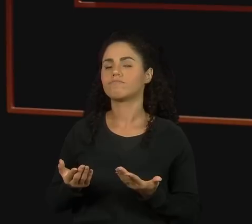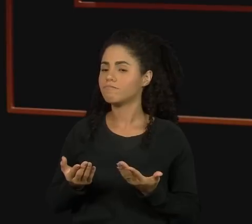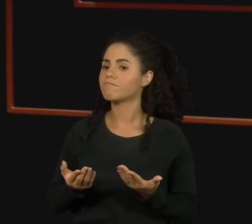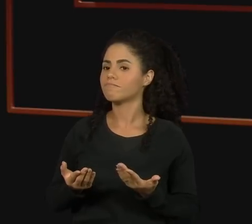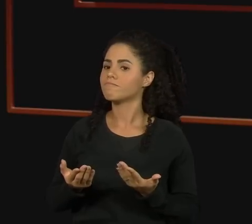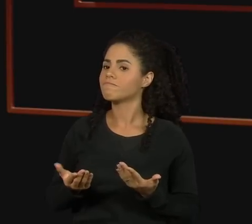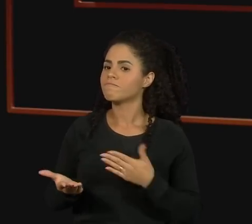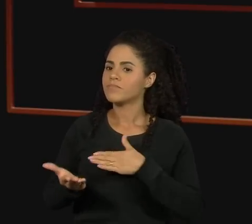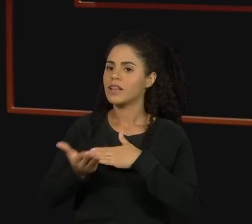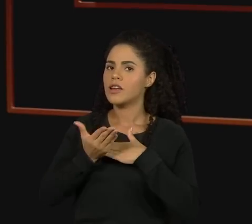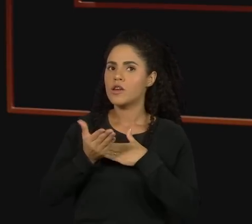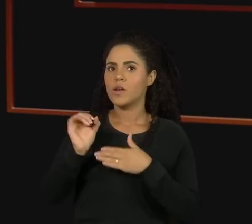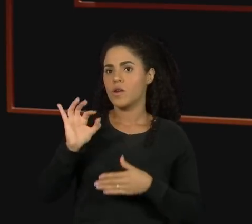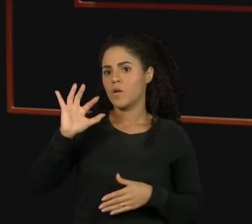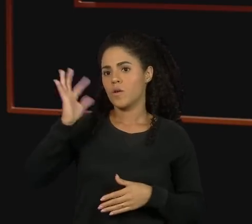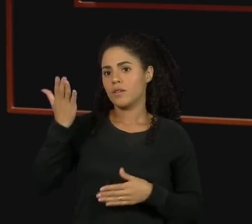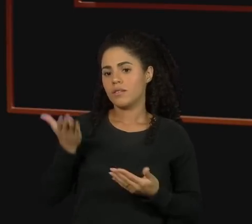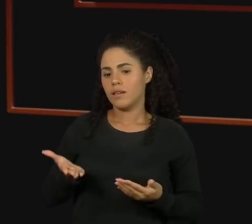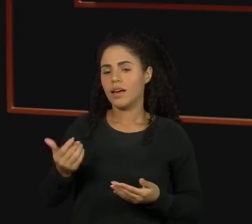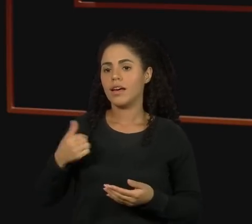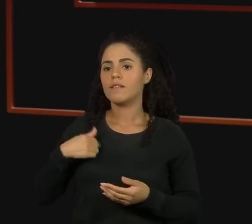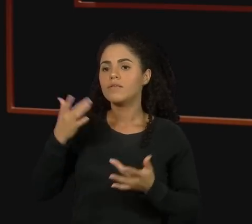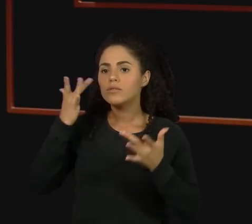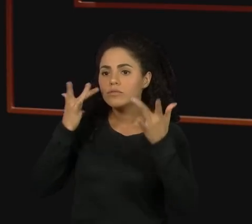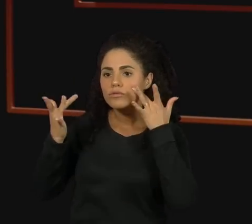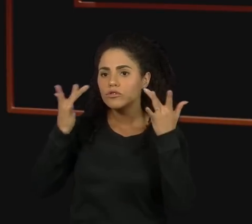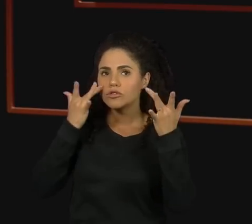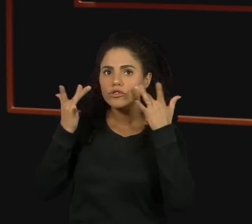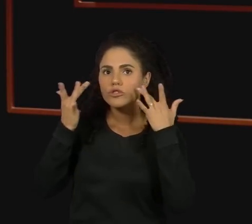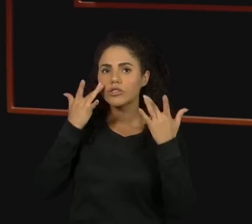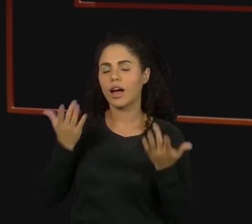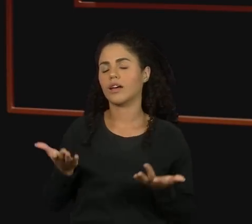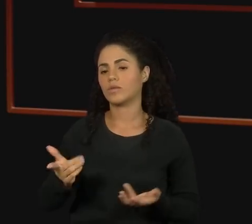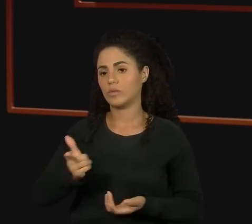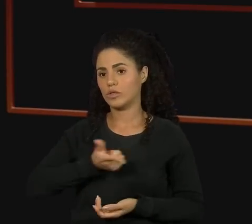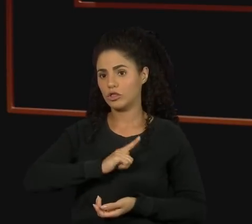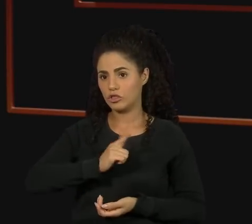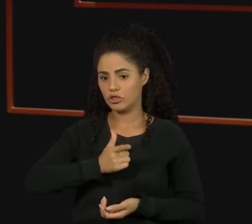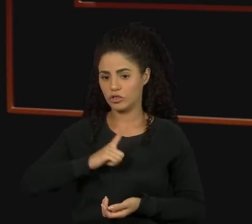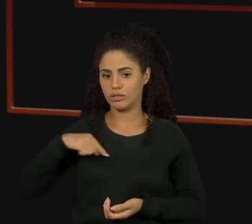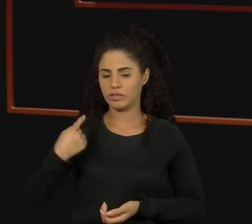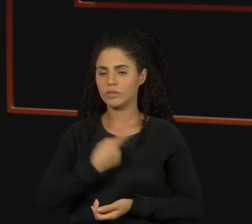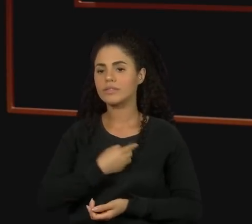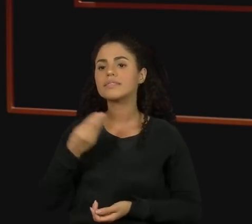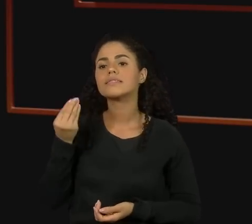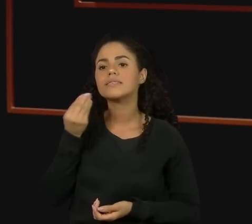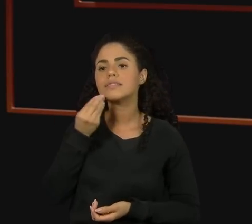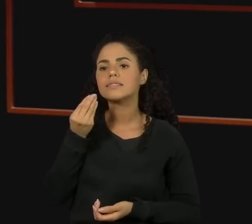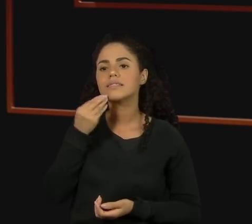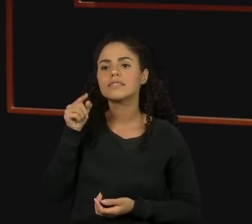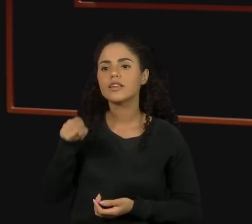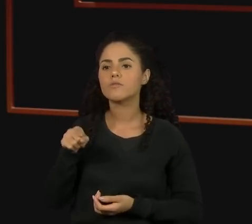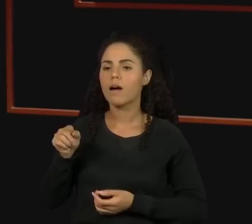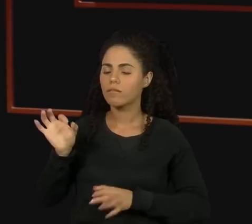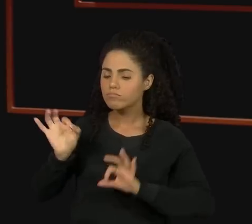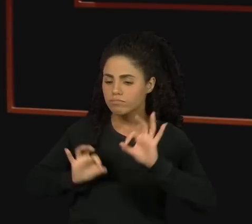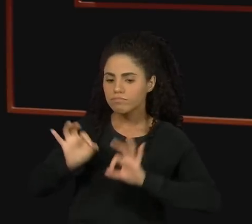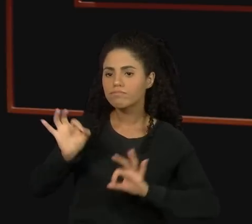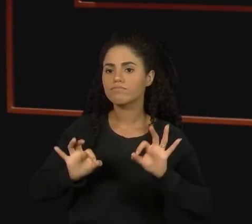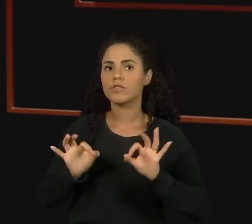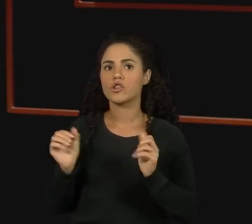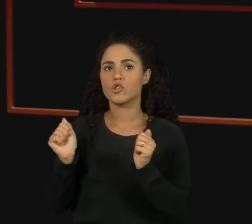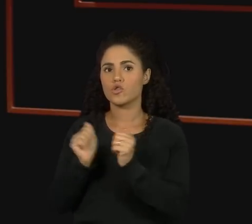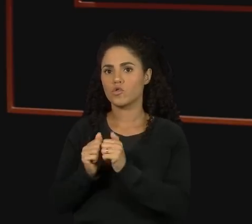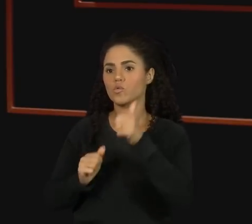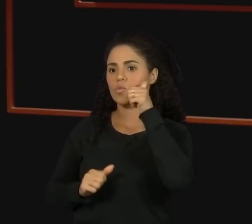foi exatamente como aconteceu. Eu fazia um teatro lado B, que eu chamo de teatro lado B, porque a gente fazia esse espetáculo Dantes e Inferno para a mamãe.